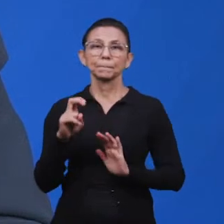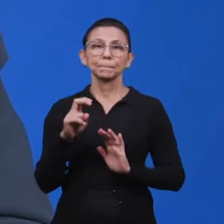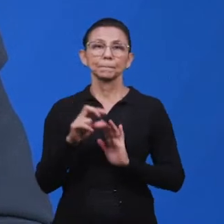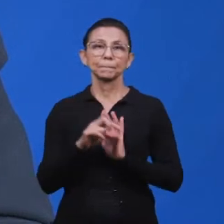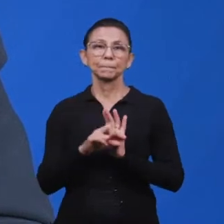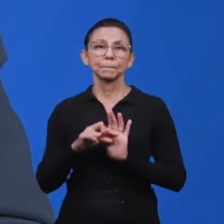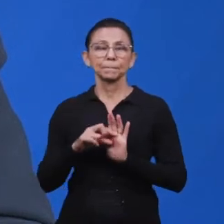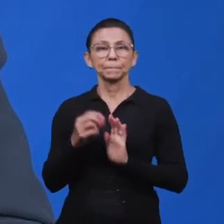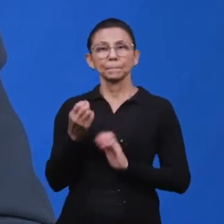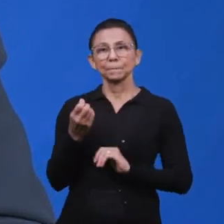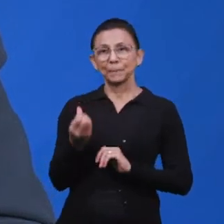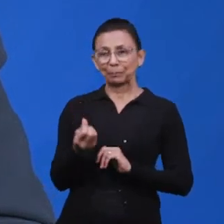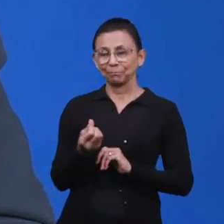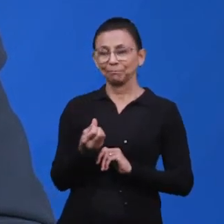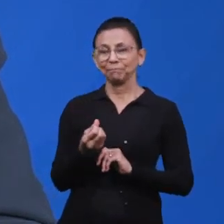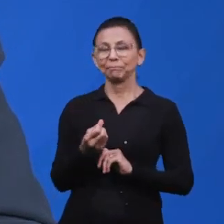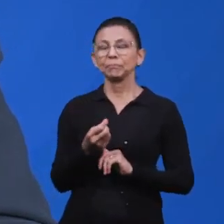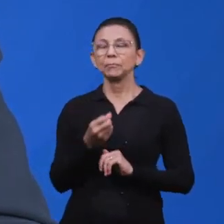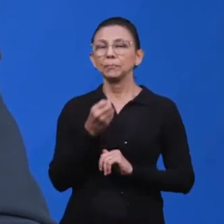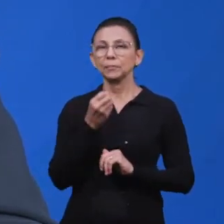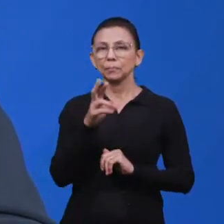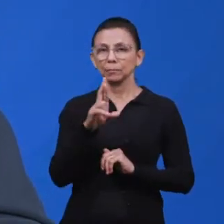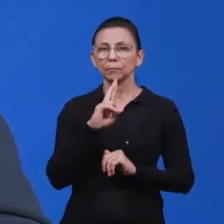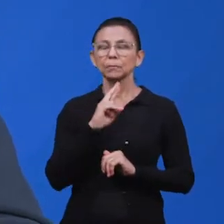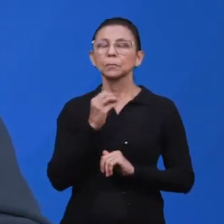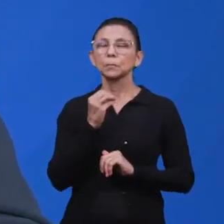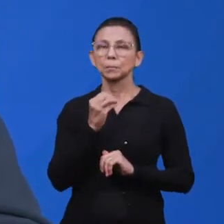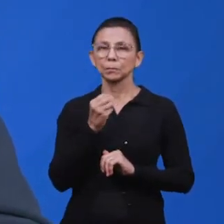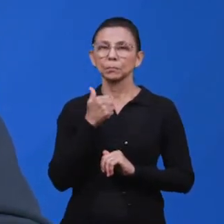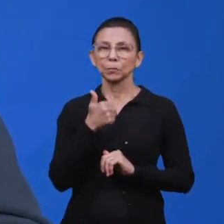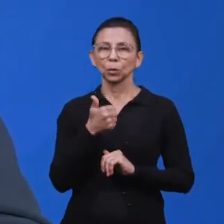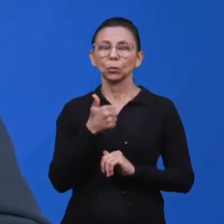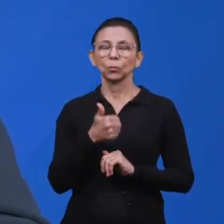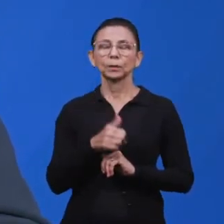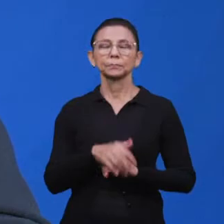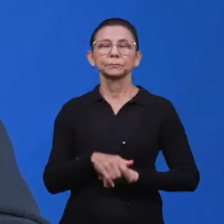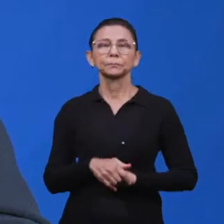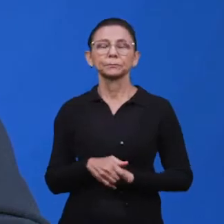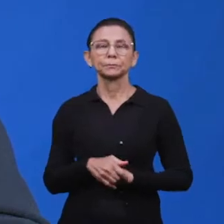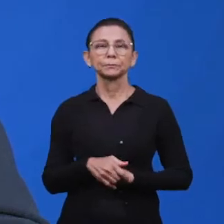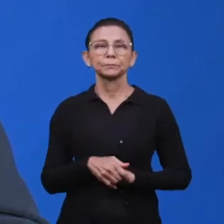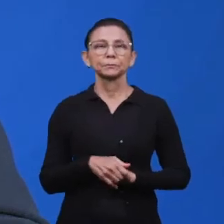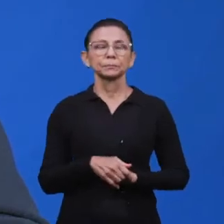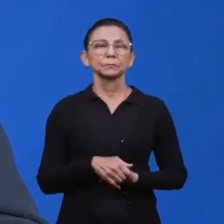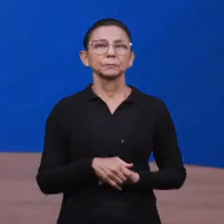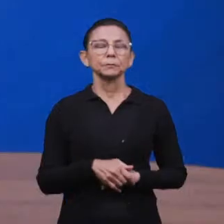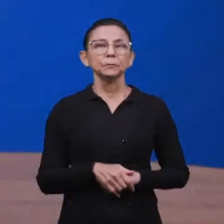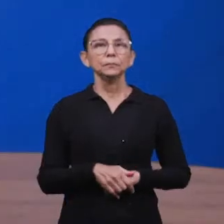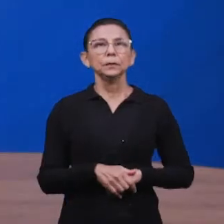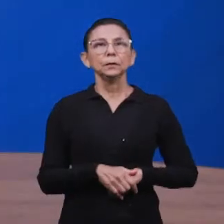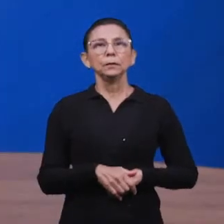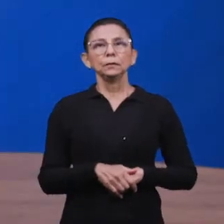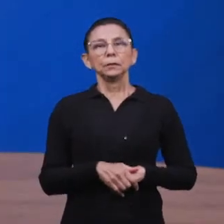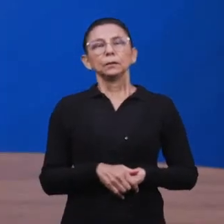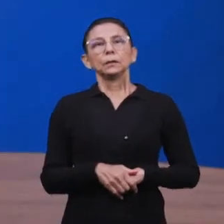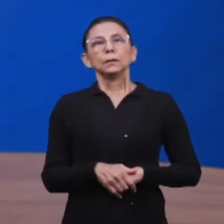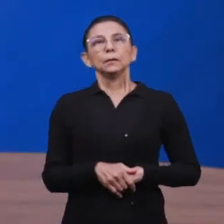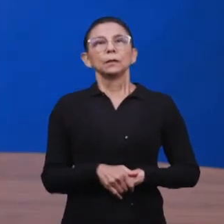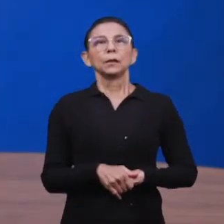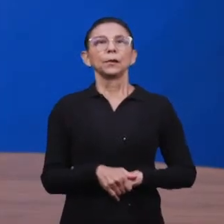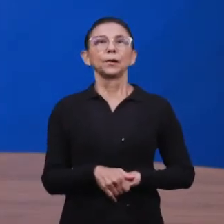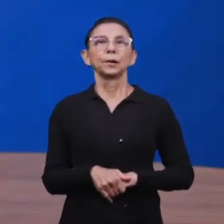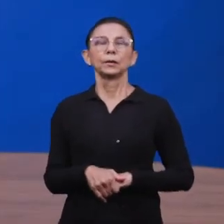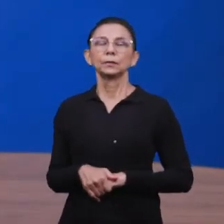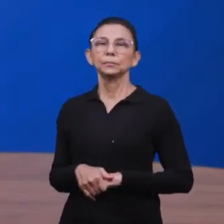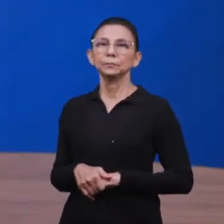5, versículo 6. Muito bem colocado. Obrigado, Marcos. A paz do Senhor Jesus. Glória a Jesus. Amém, irmãos?